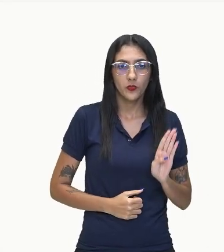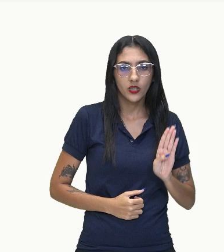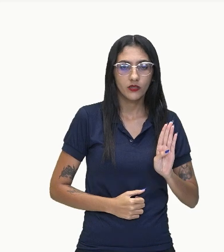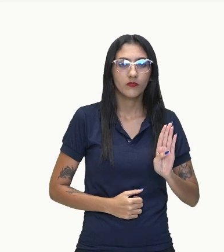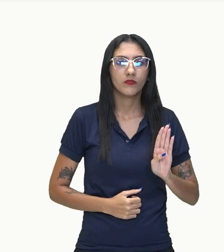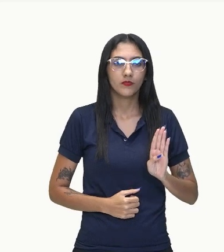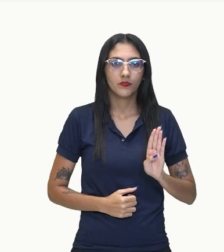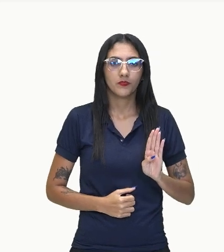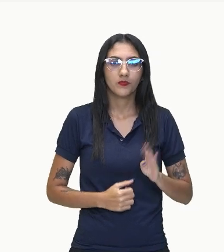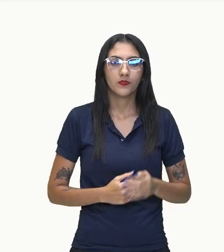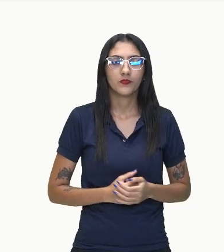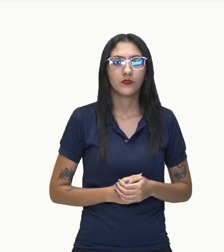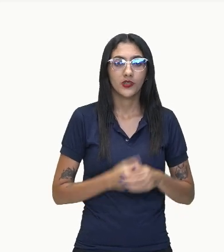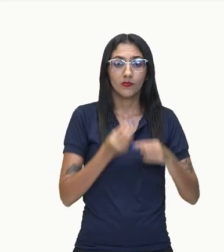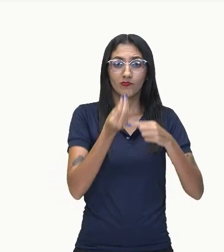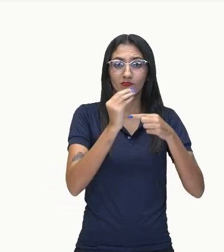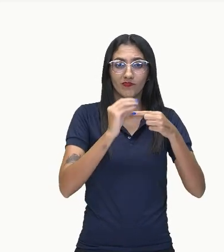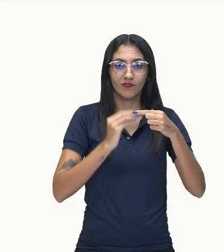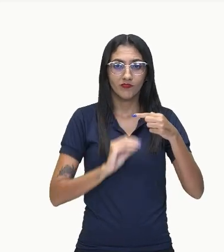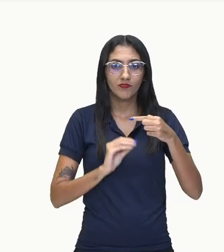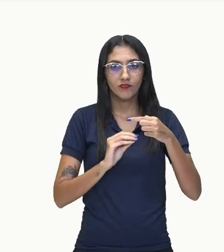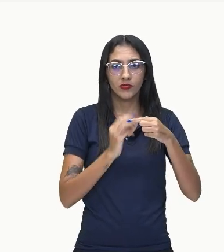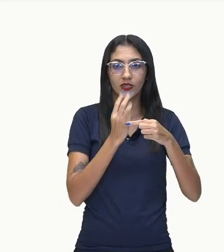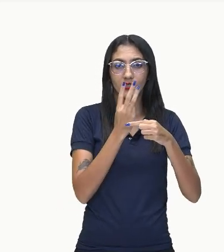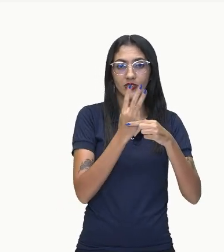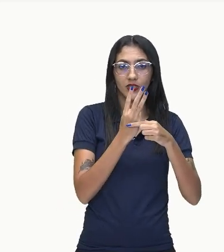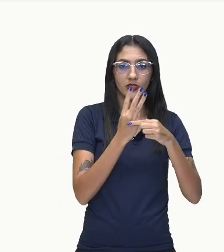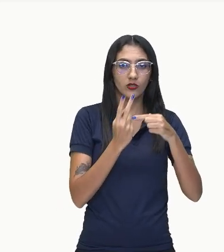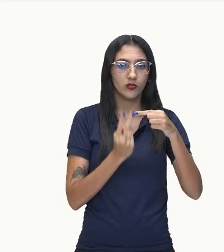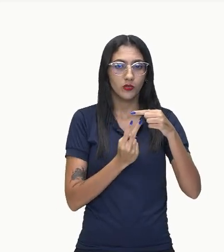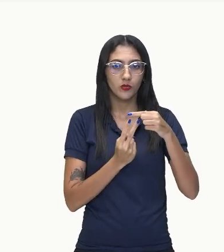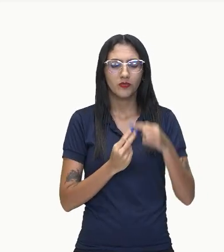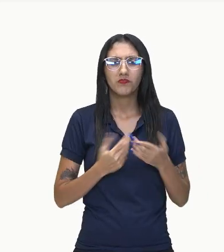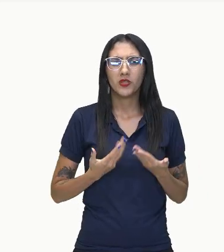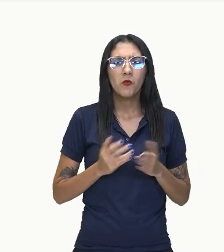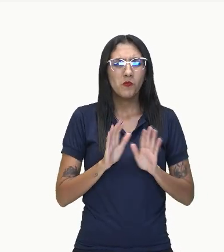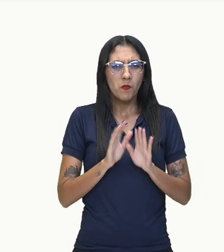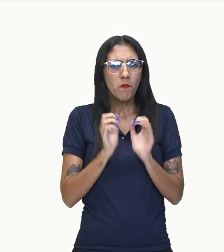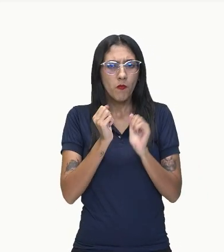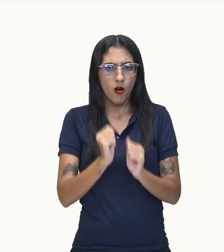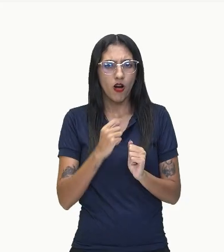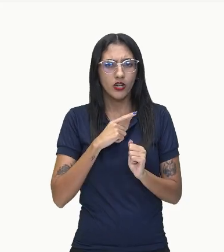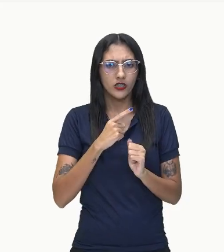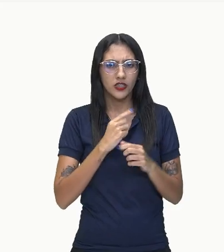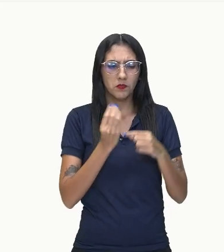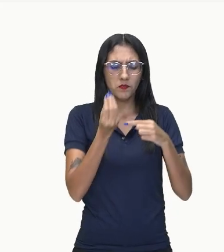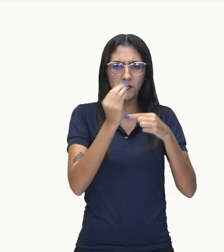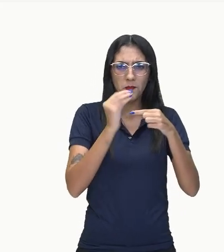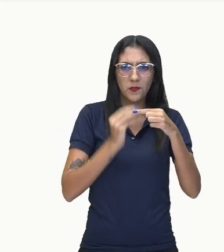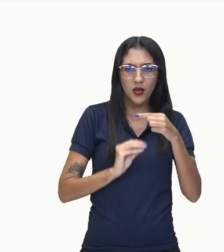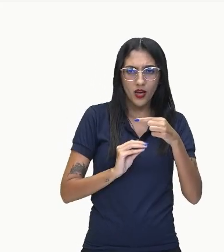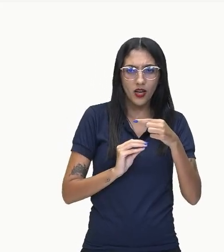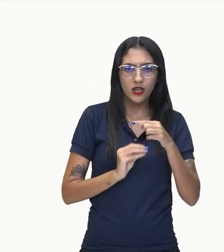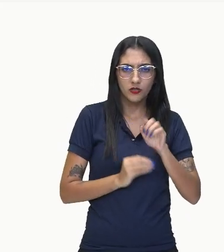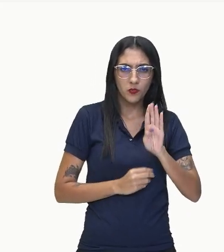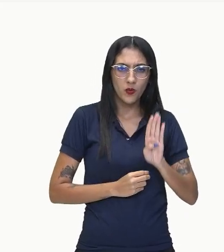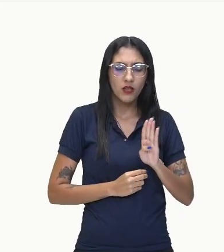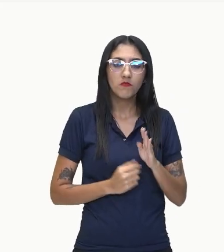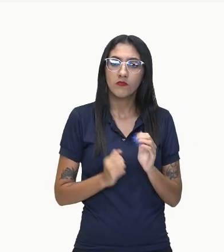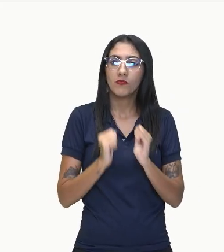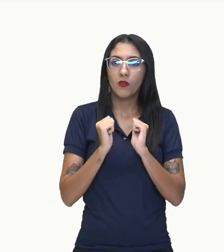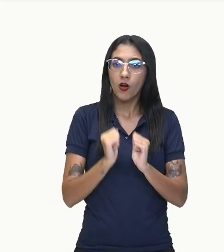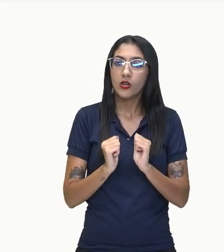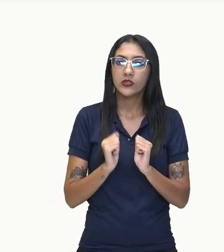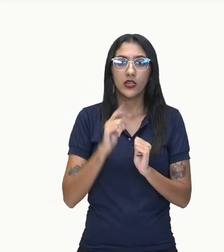acompanha o x, é 3 sobre 2. Professor, eu posso ter um coeficiente fracionário? Posso, porque ele é um